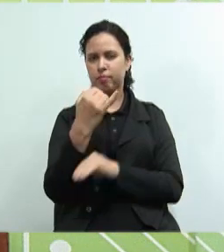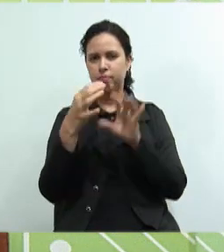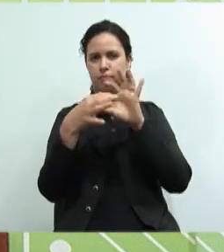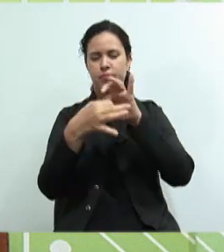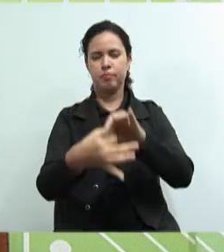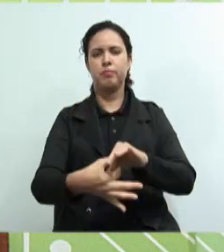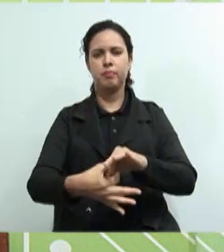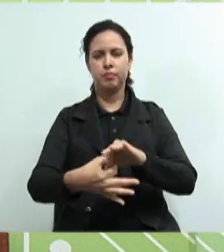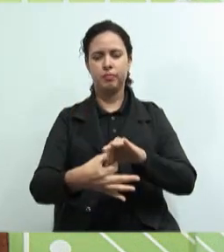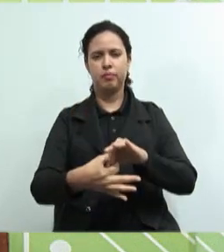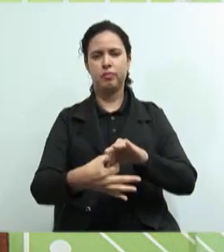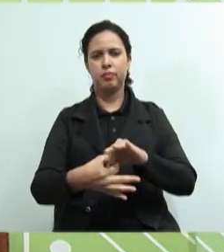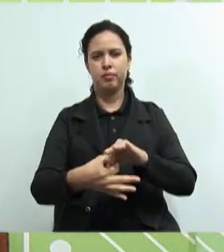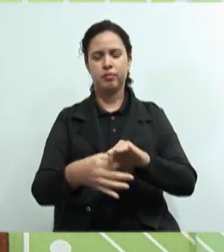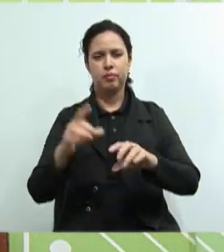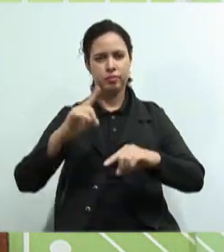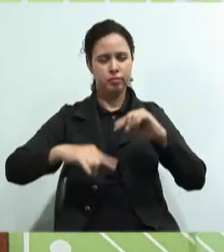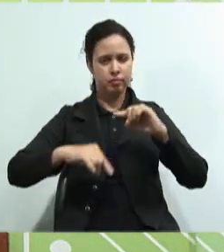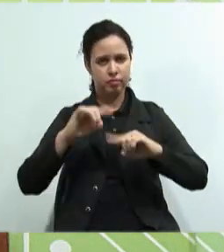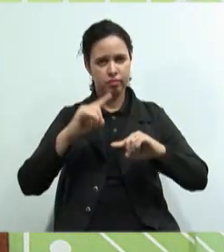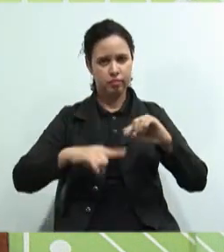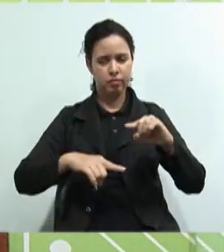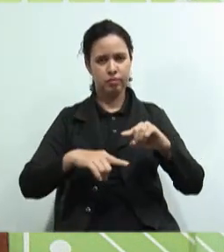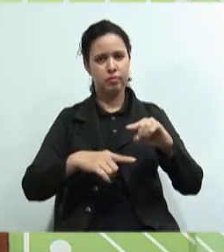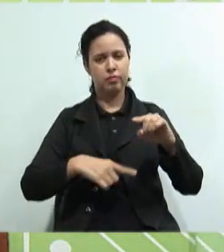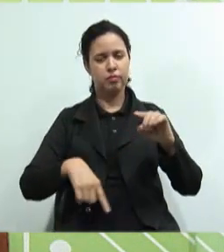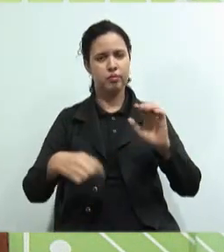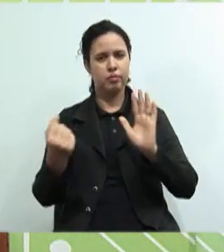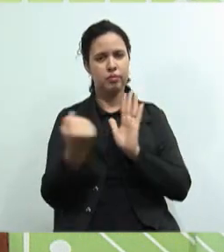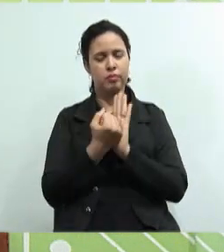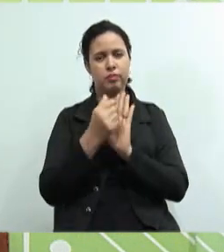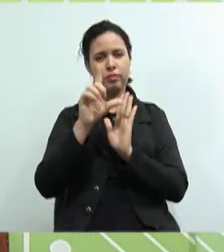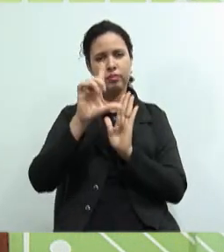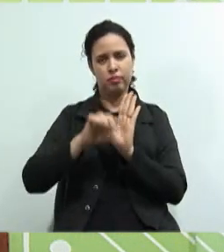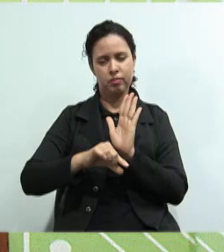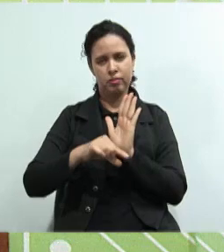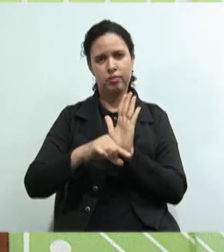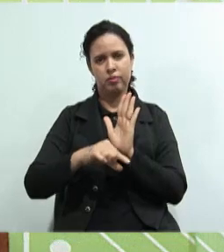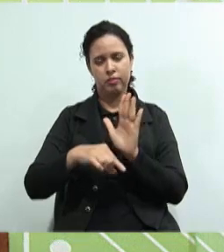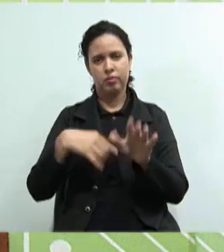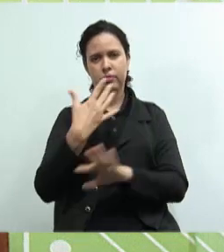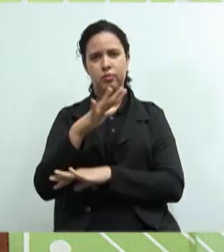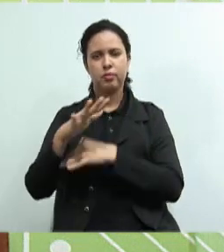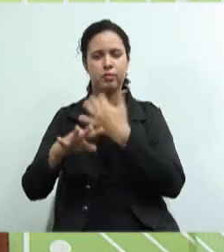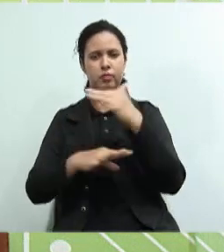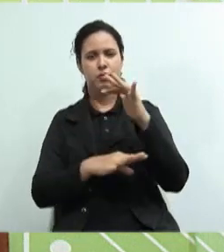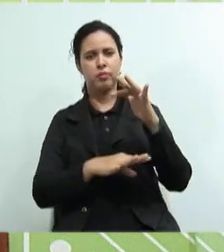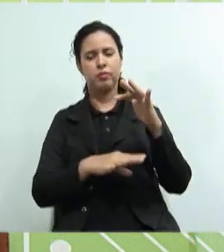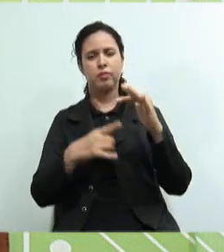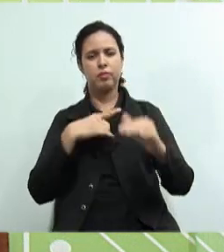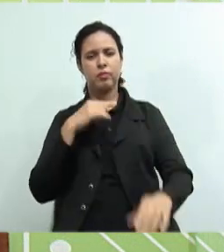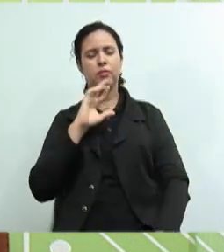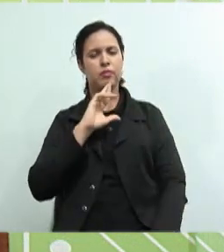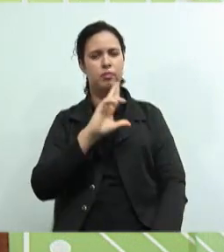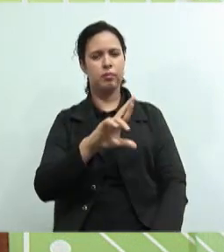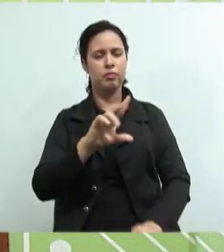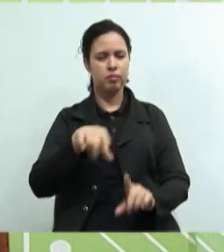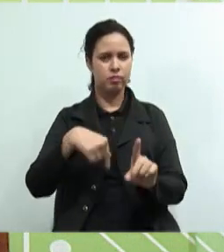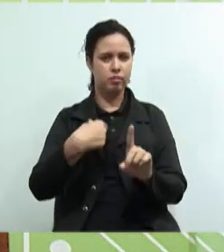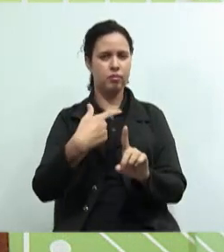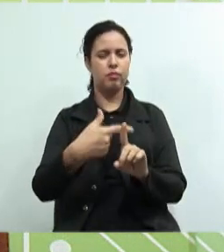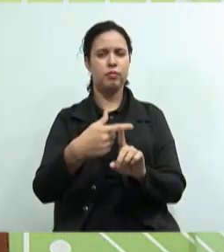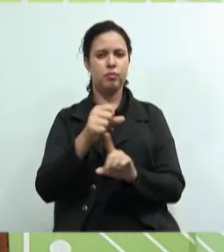que sejam gerados sem gerar grandes impactos no nosso meio ambiente e produzindo um resultado social positivo para a